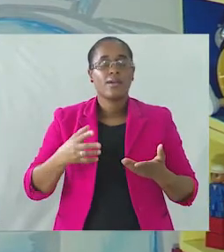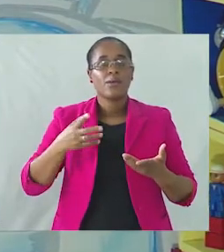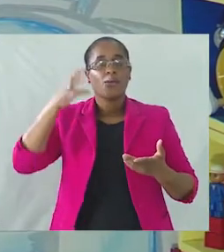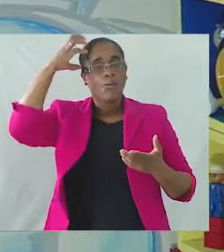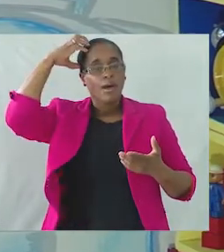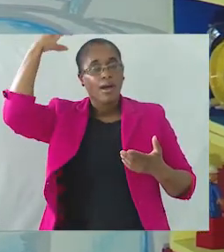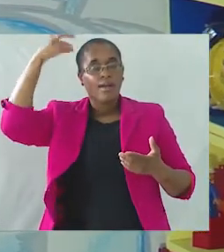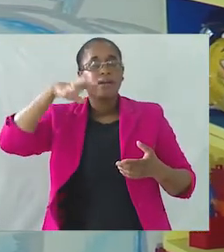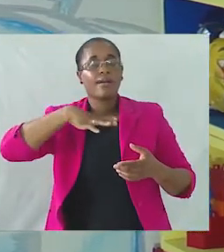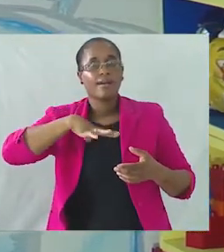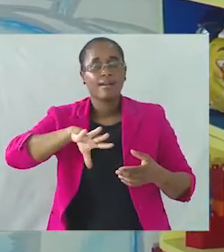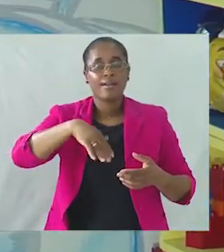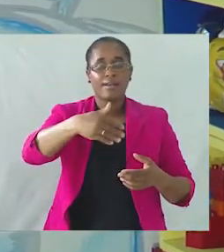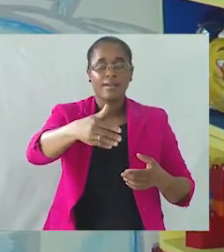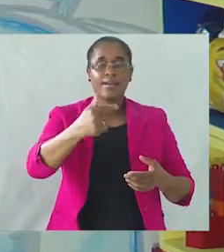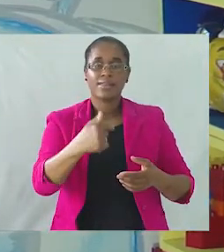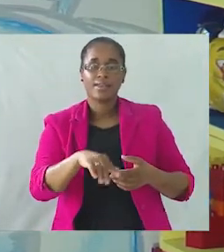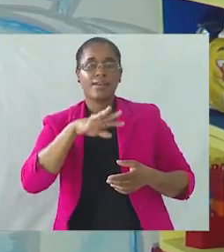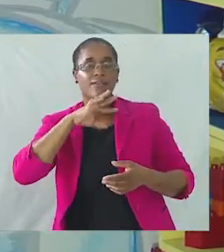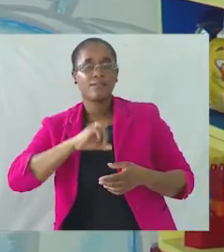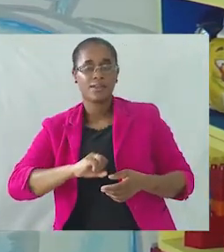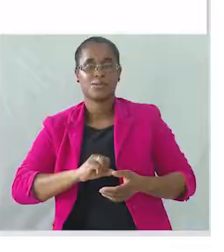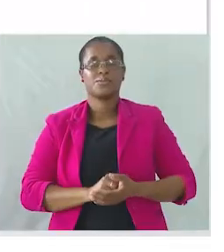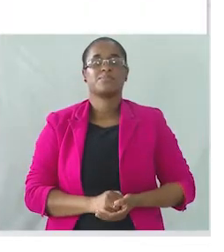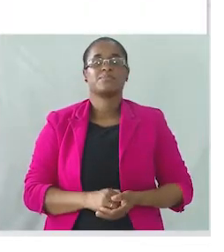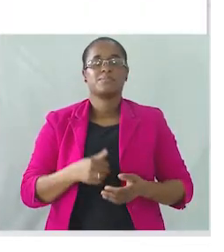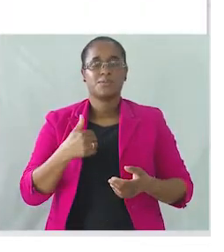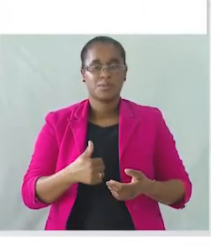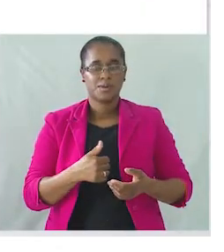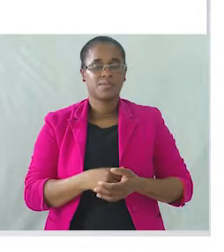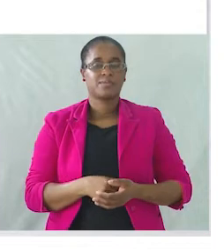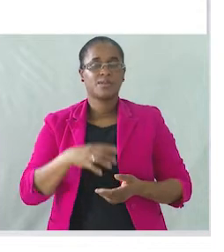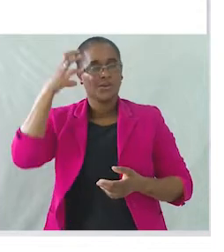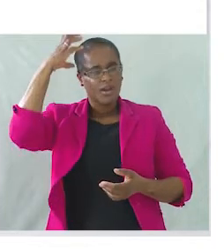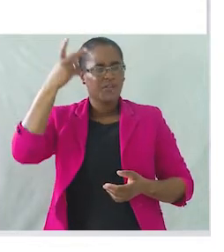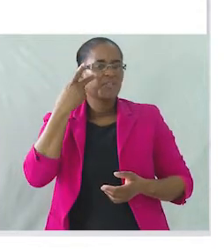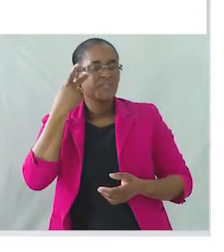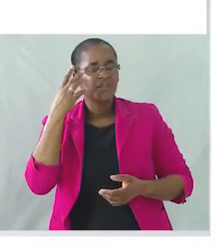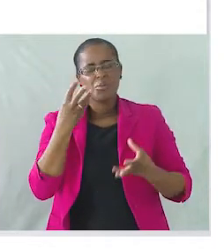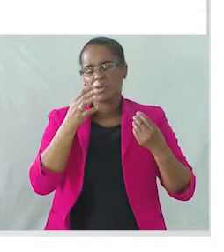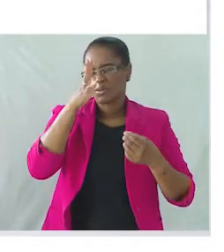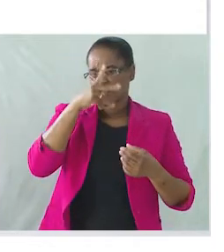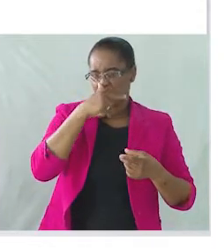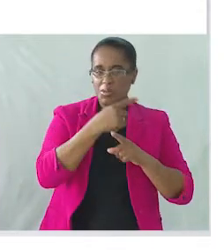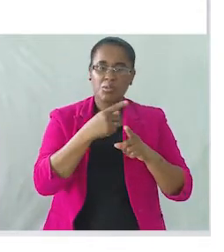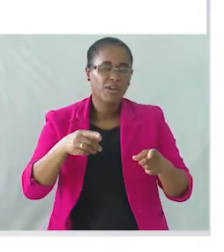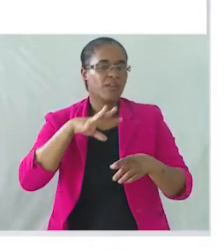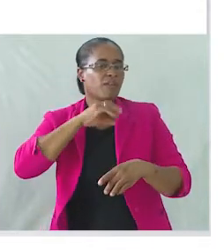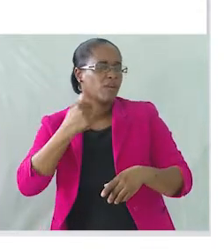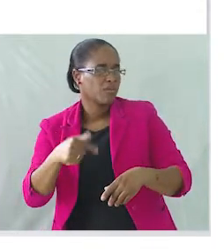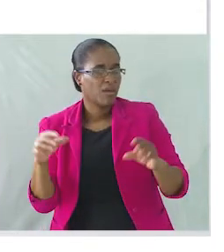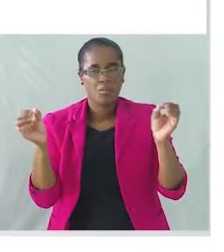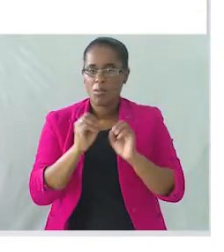rei queria ter filho. Então, o rei vivia muito triste por não ter filhos. E, tomado